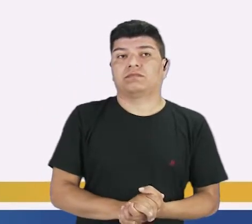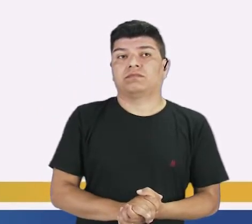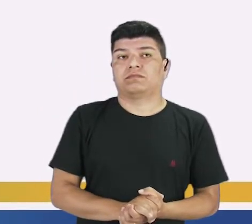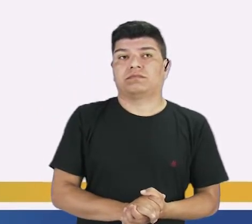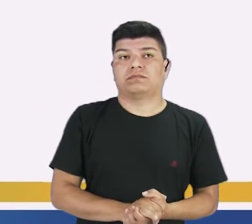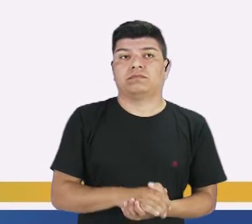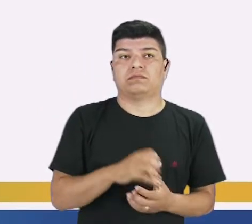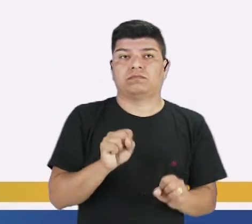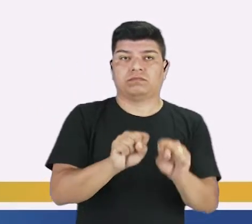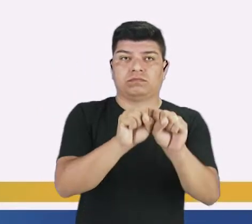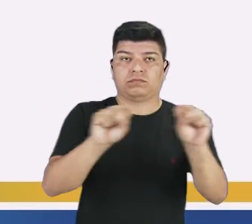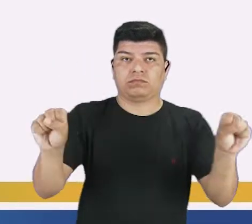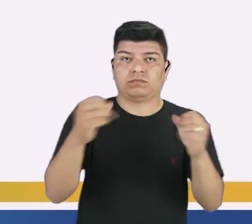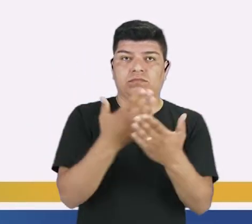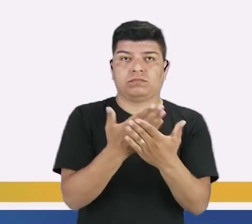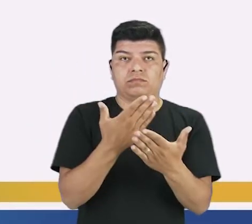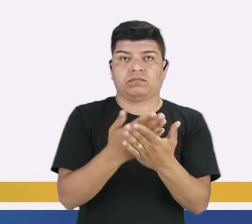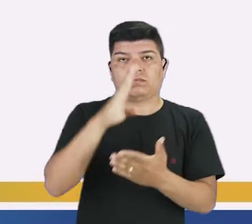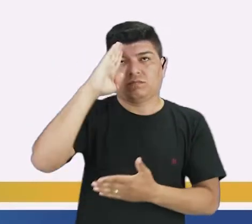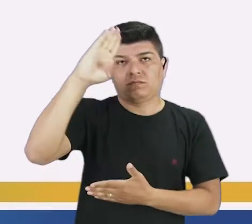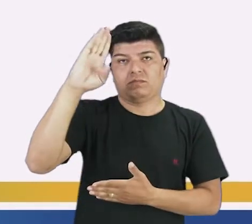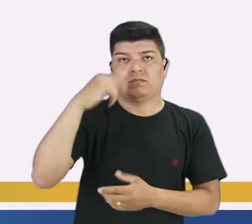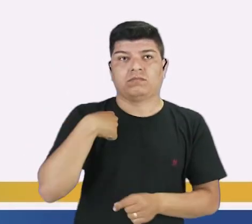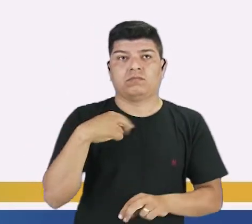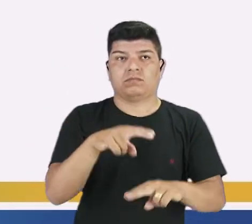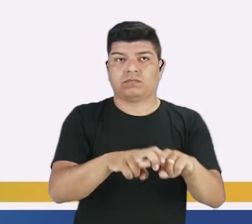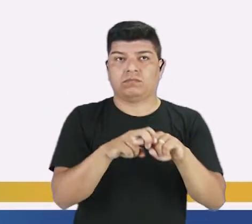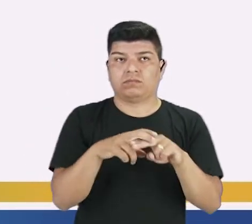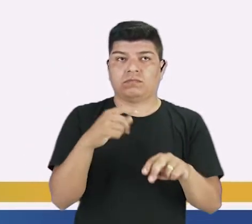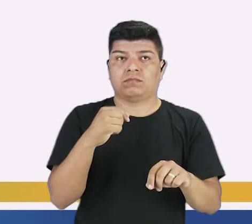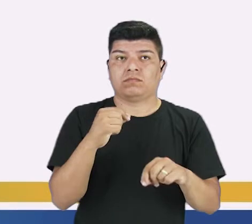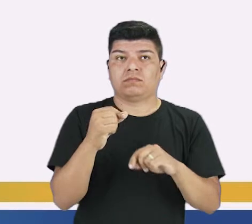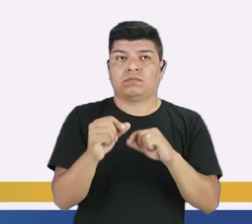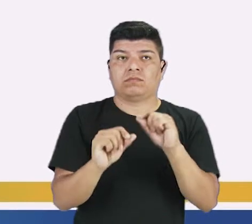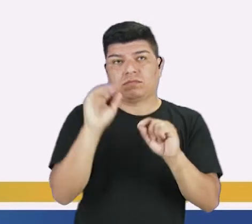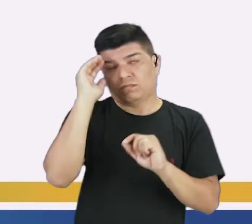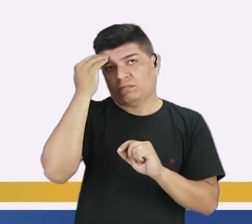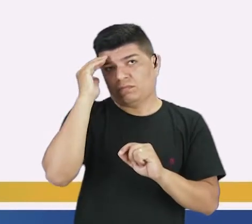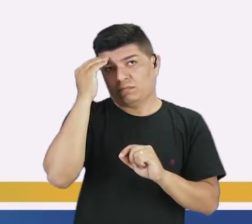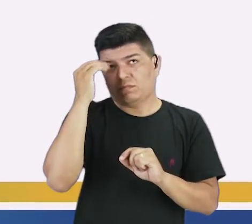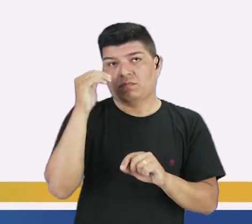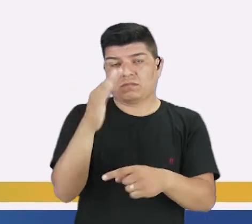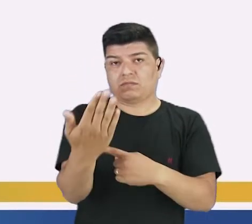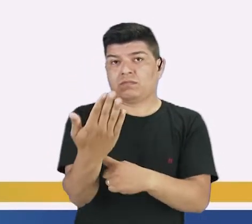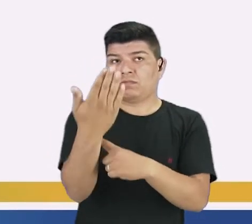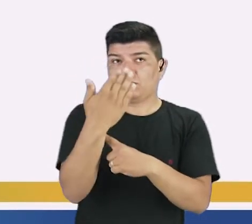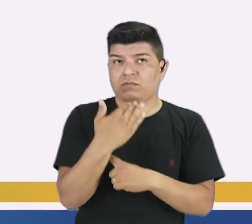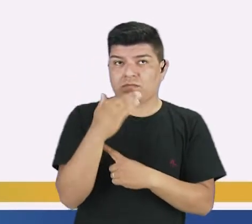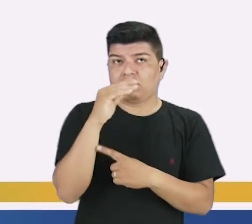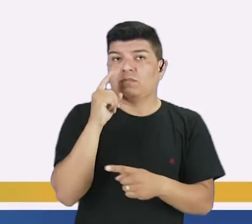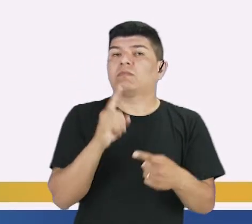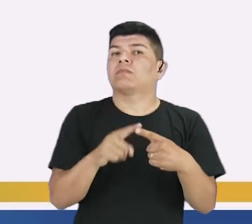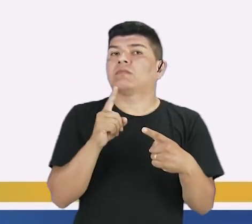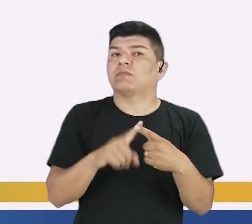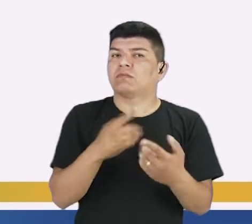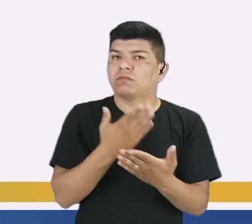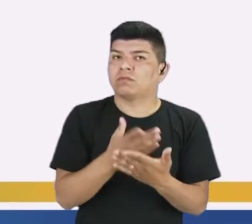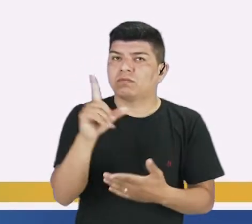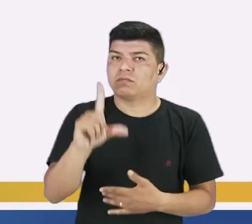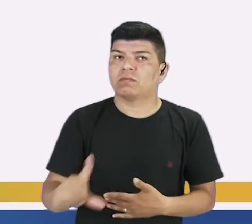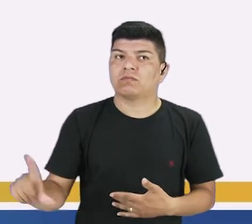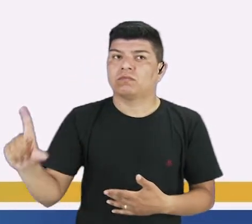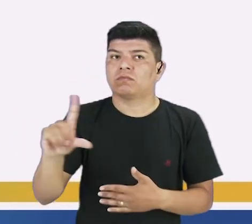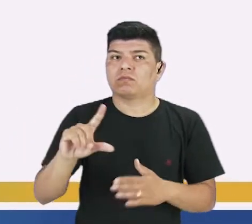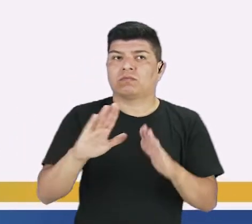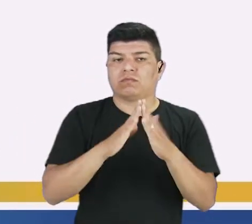que a sistematização desse estudo é fundamental para que isso possa nos ajudar a entender o porquê de se estudar